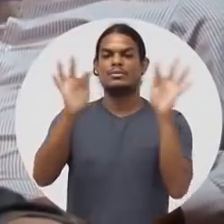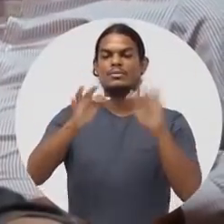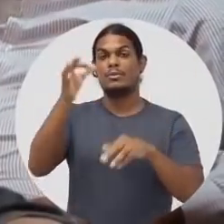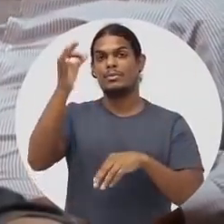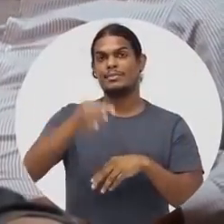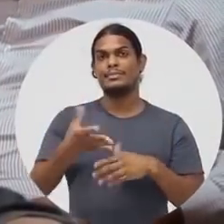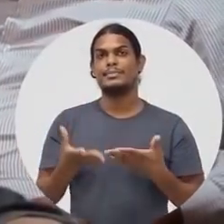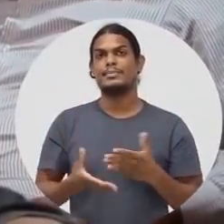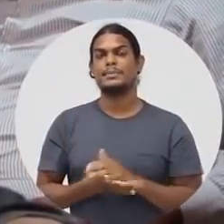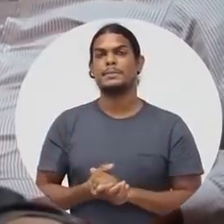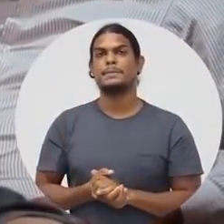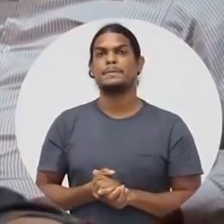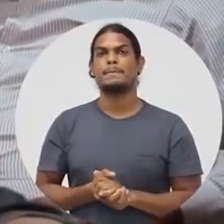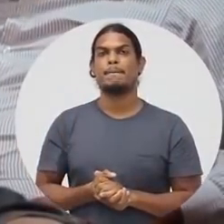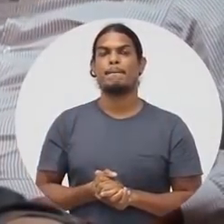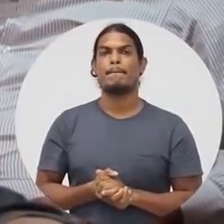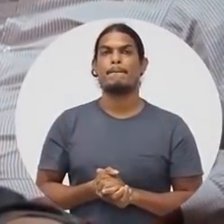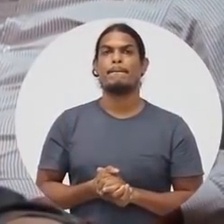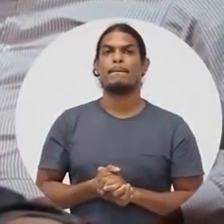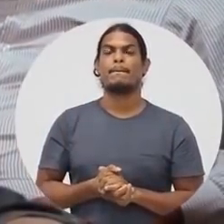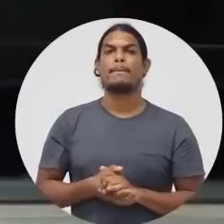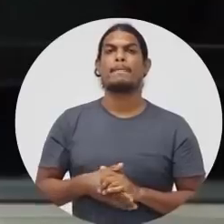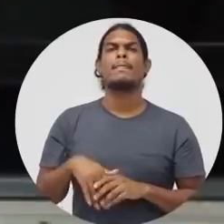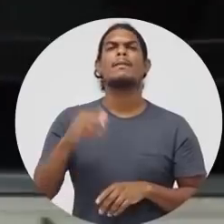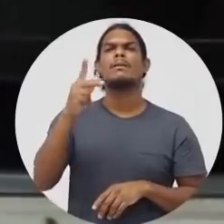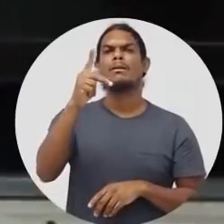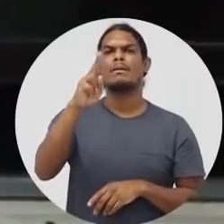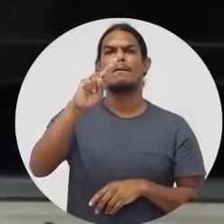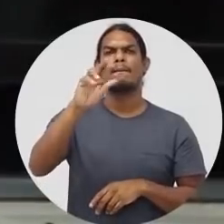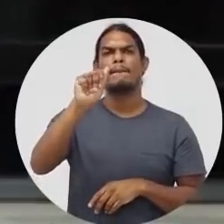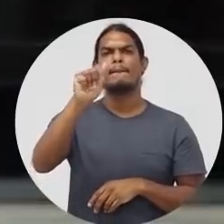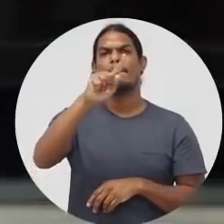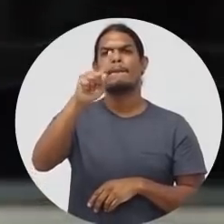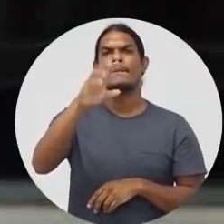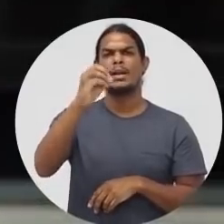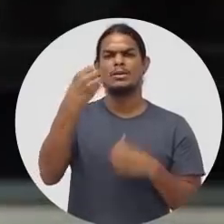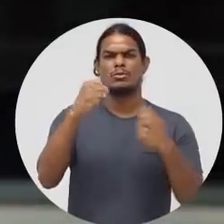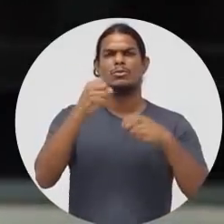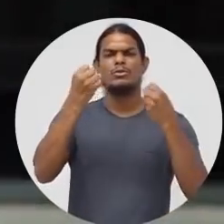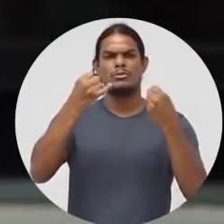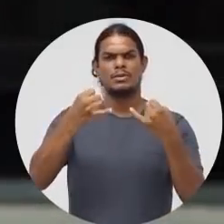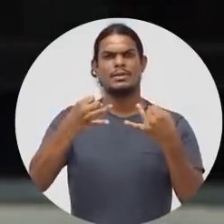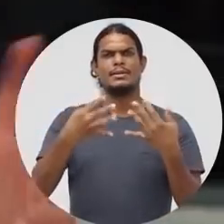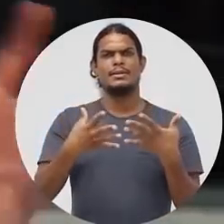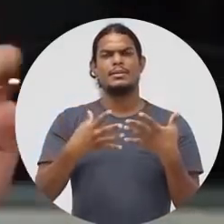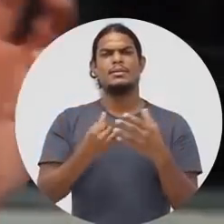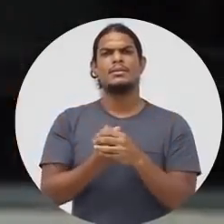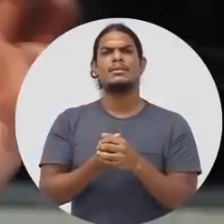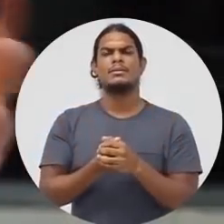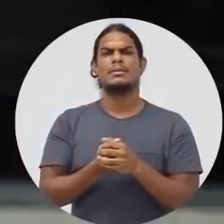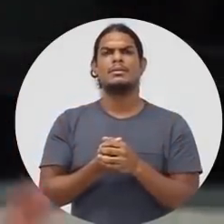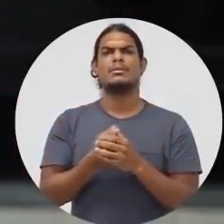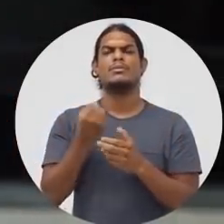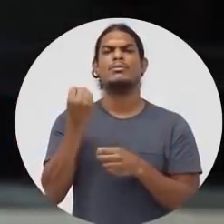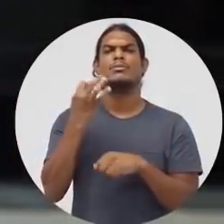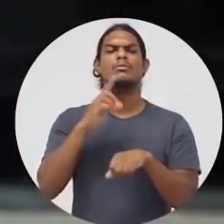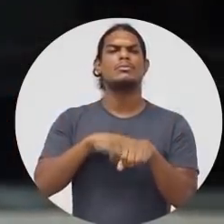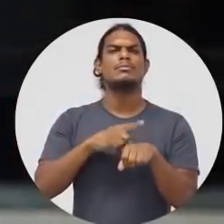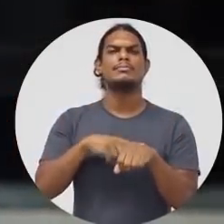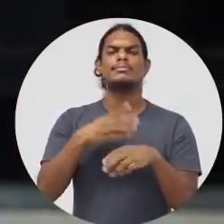Entendeu? Ótimo. E quanto aos prazos, você pode falar um pouco sobre esses prazos do câmbio, né, no